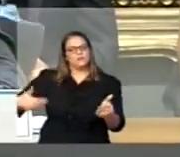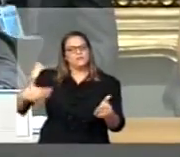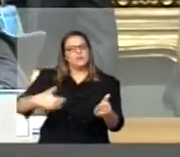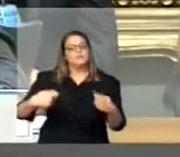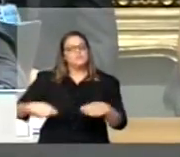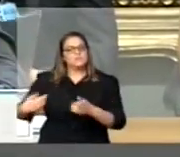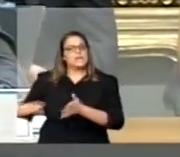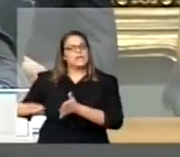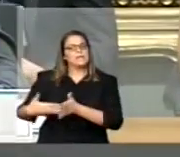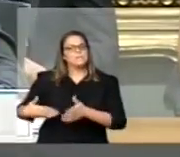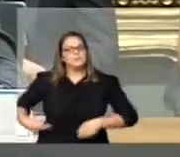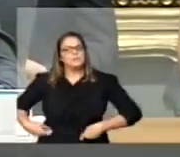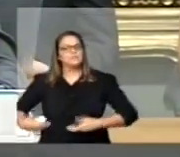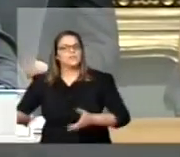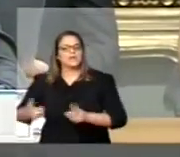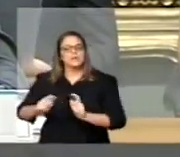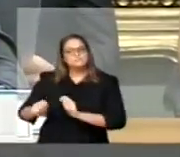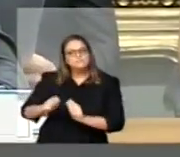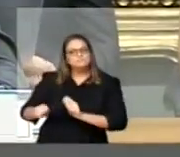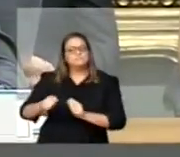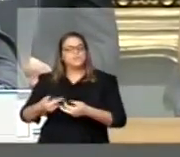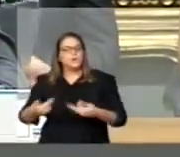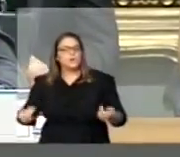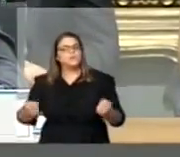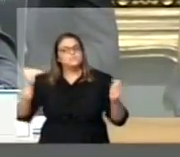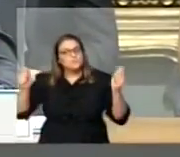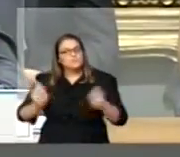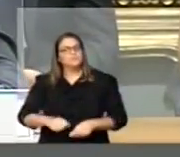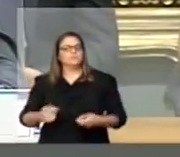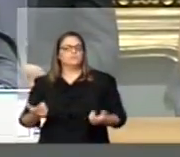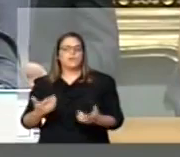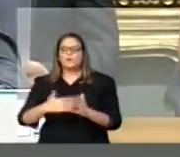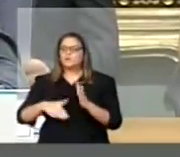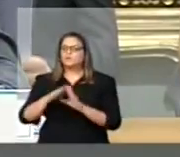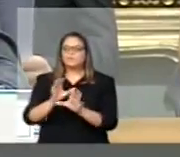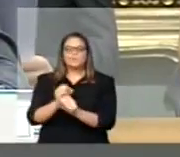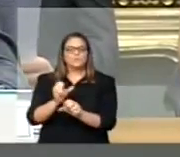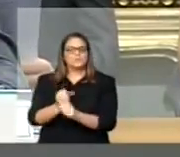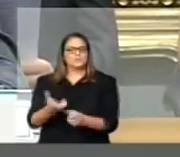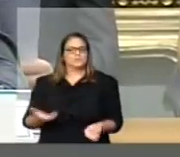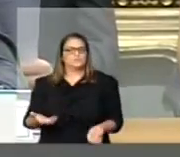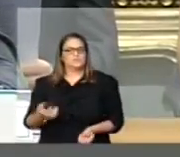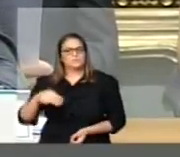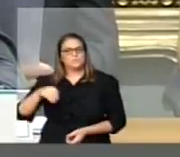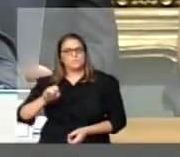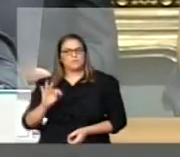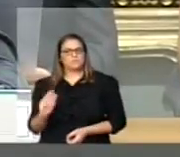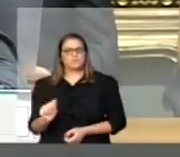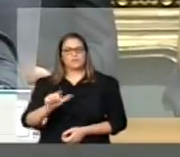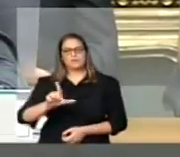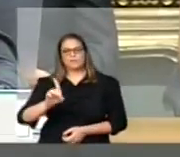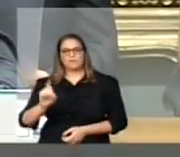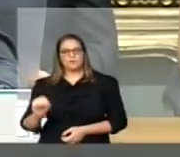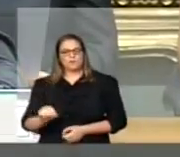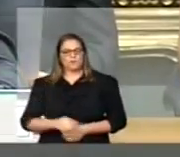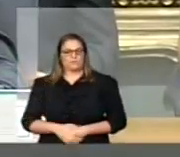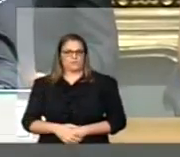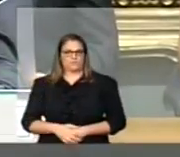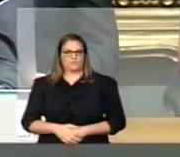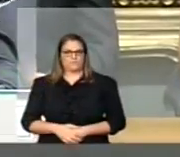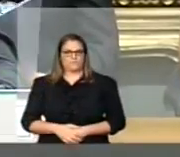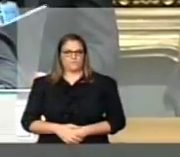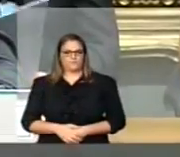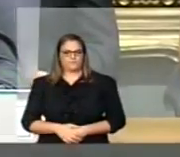adequados de contingenciamento para tornar viável a obtenção da meta fixada na LDO, que é